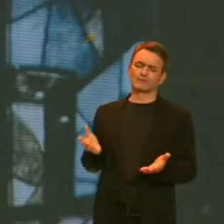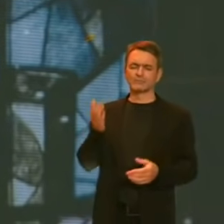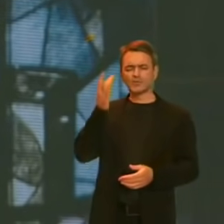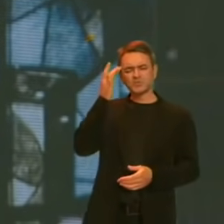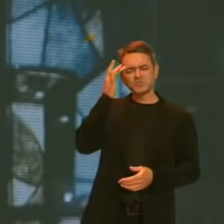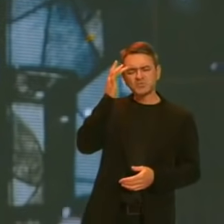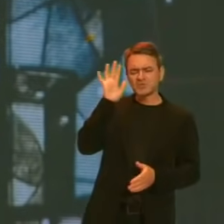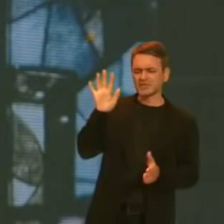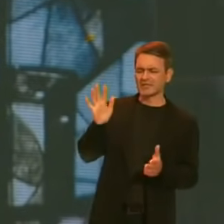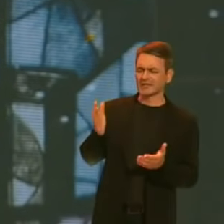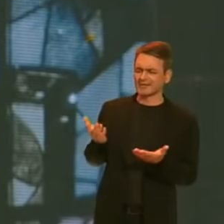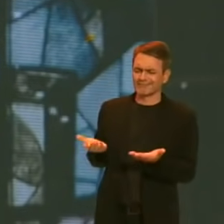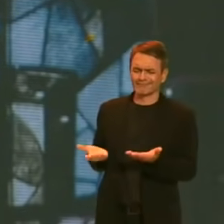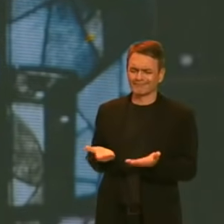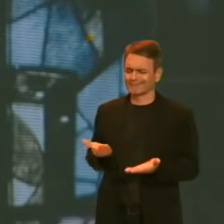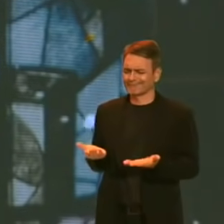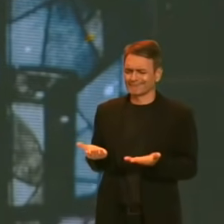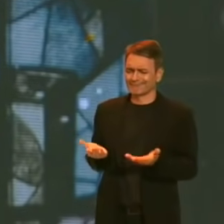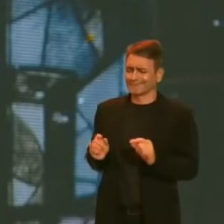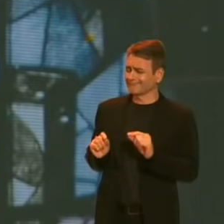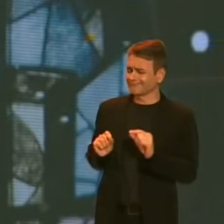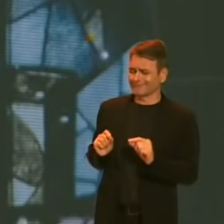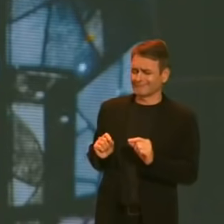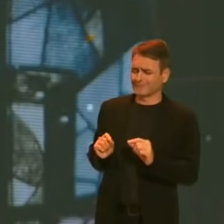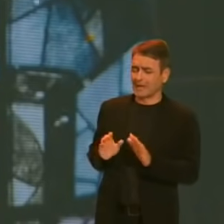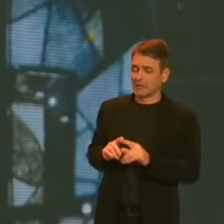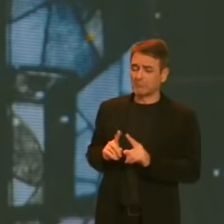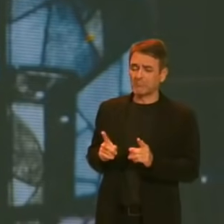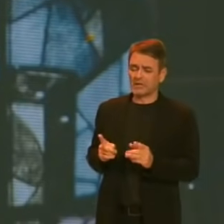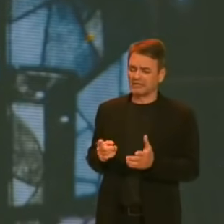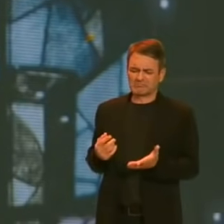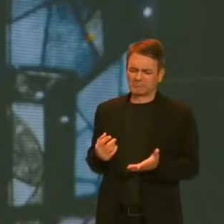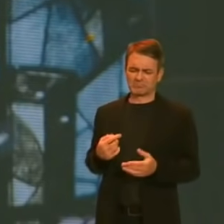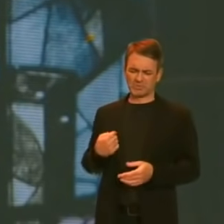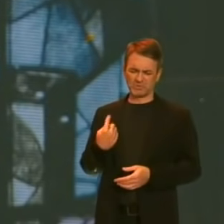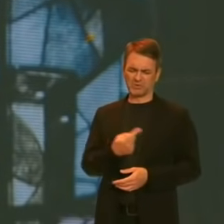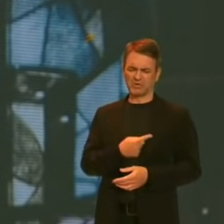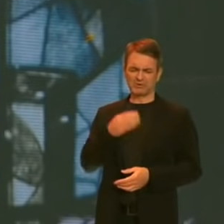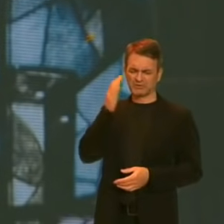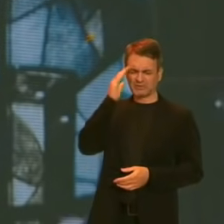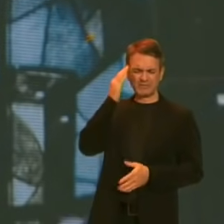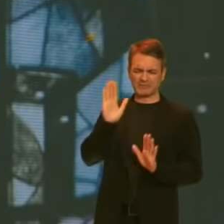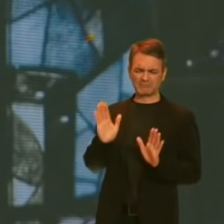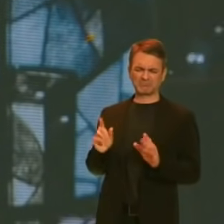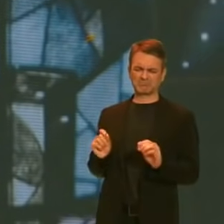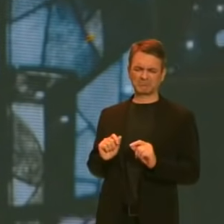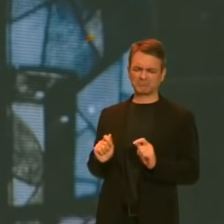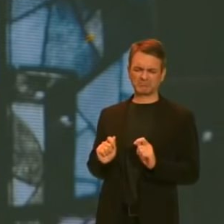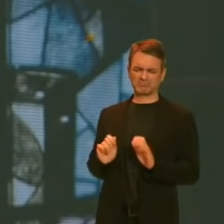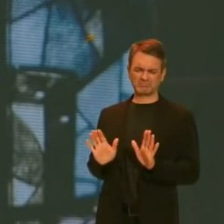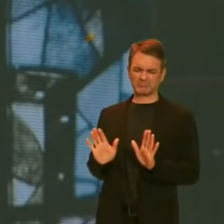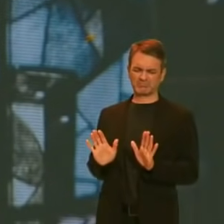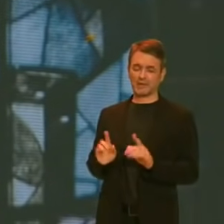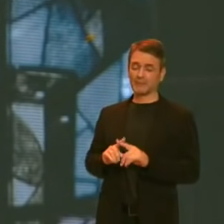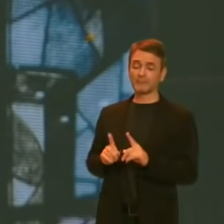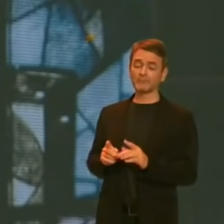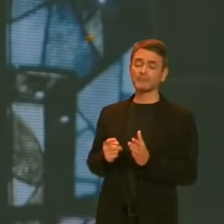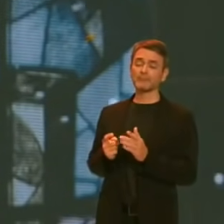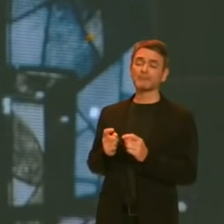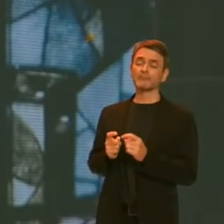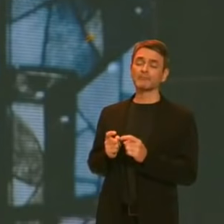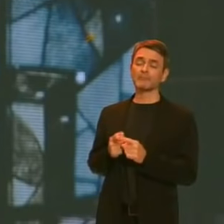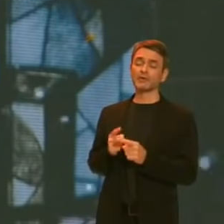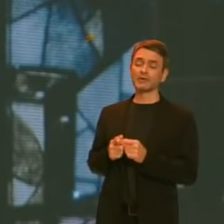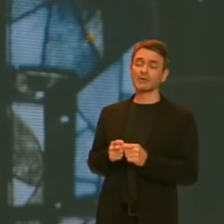as afecções, mas também não carecemos de saber, porque Tu és o médico dos médicos e Senhor dos senhores. E